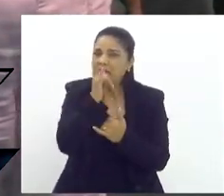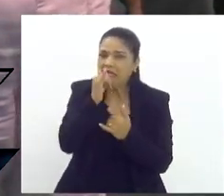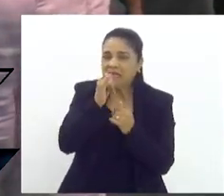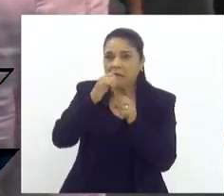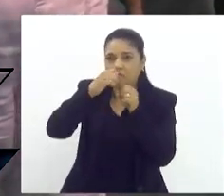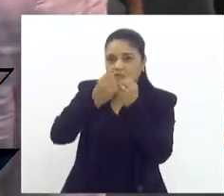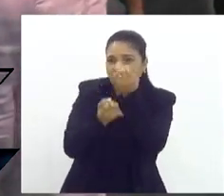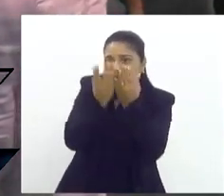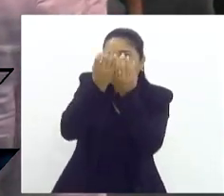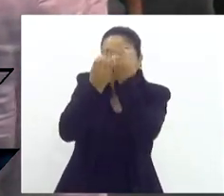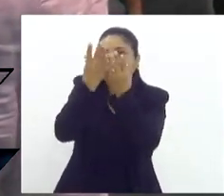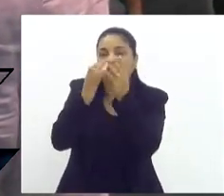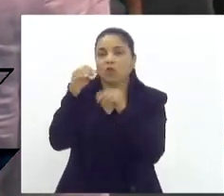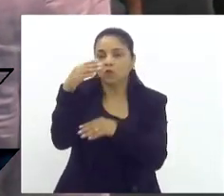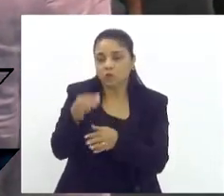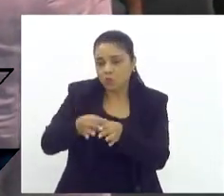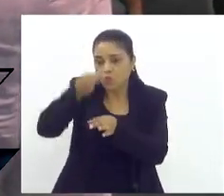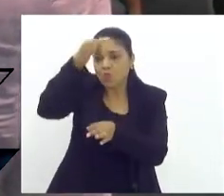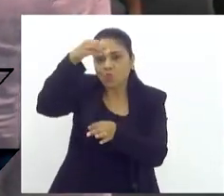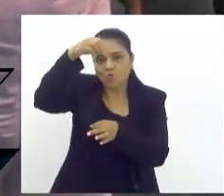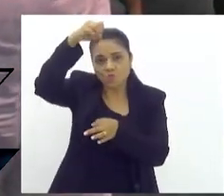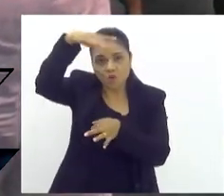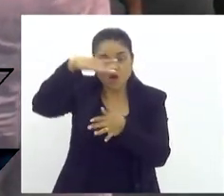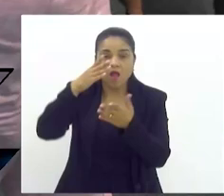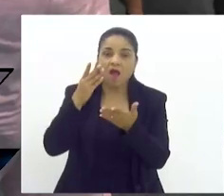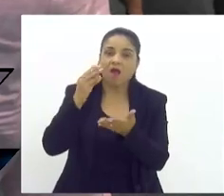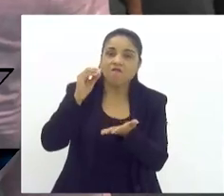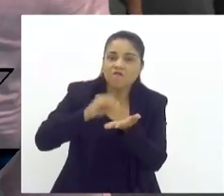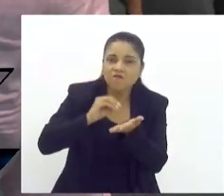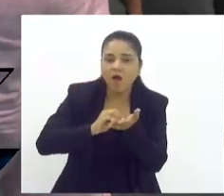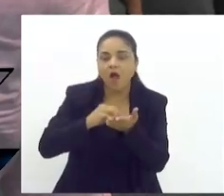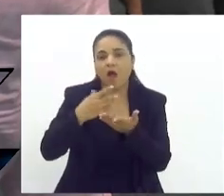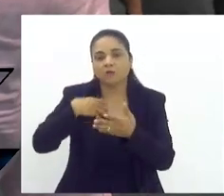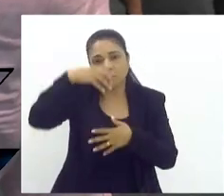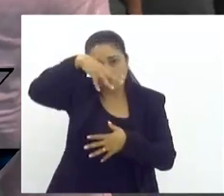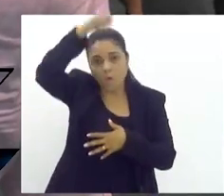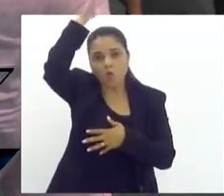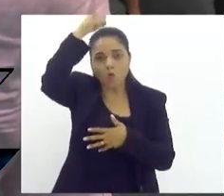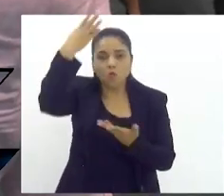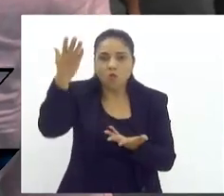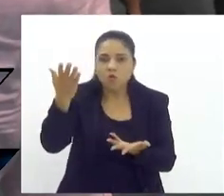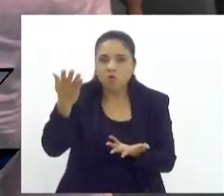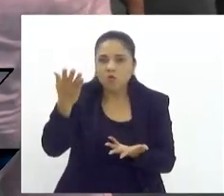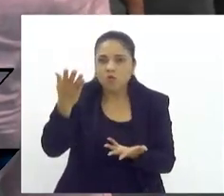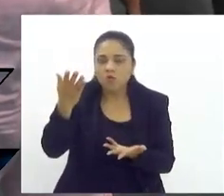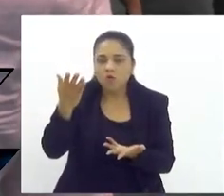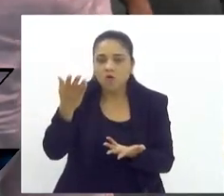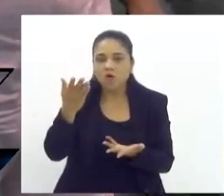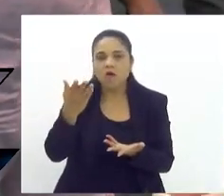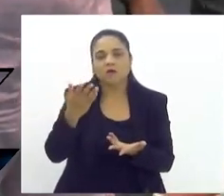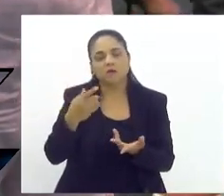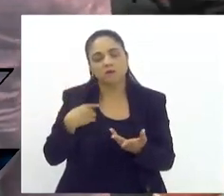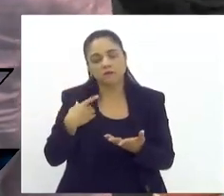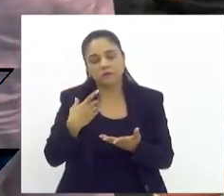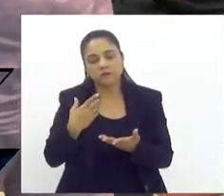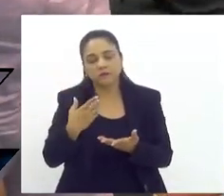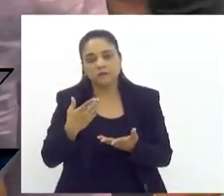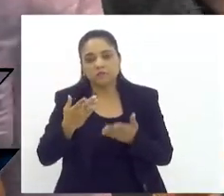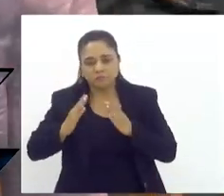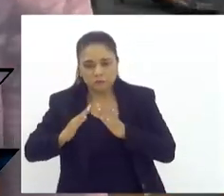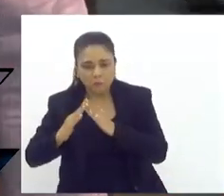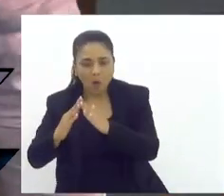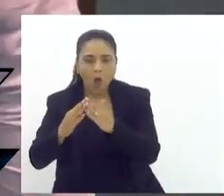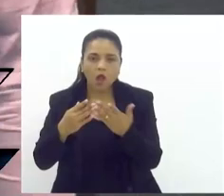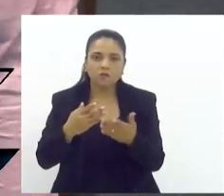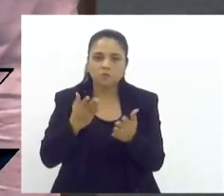falta de energia que tanto preocupa os moradores que tanta causam que causam tanto desgaste durante o verão